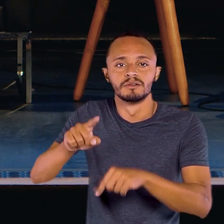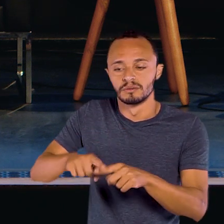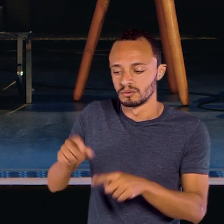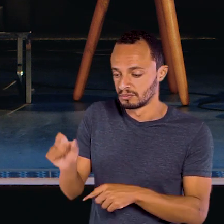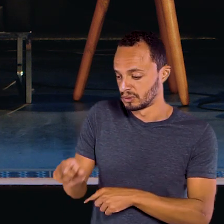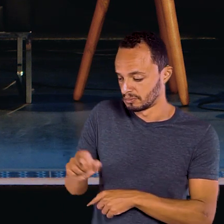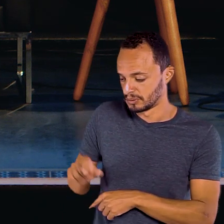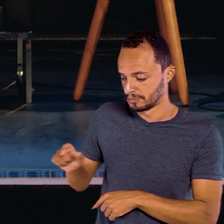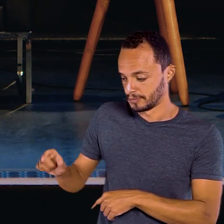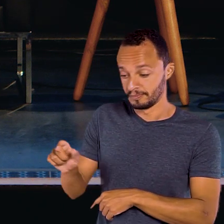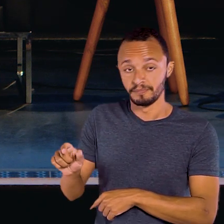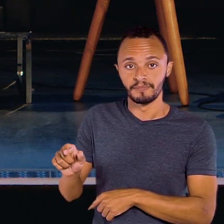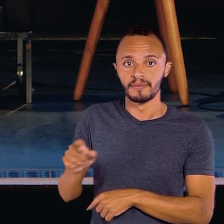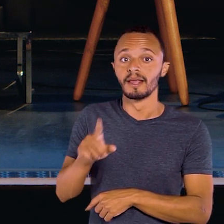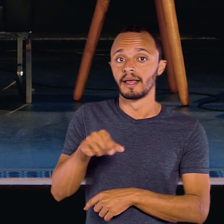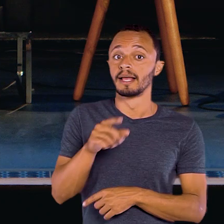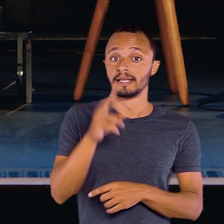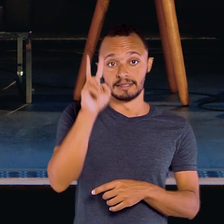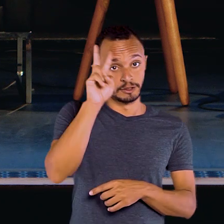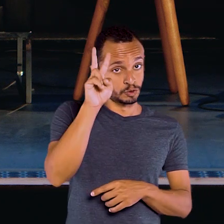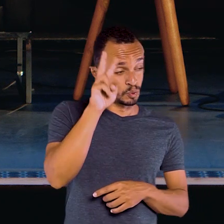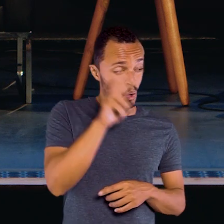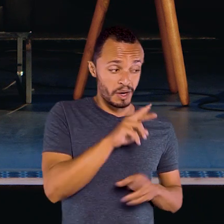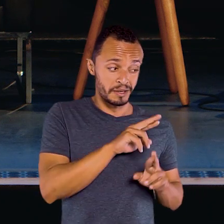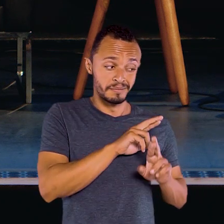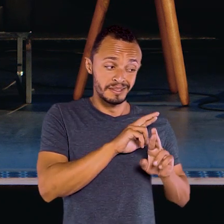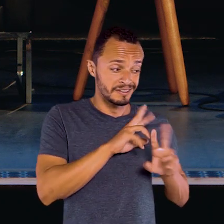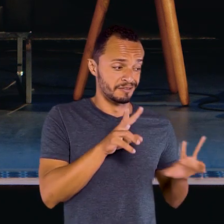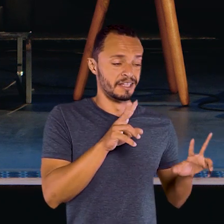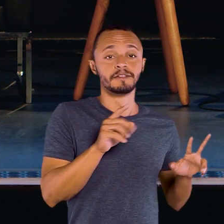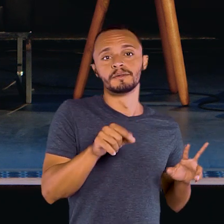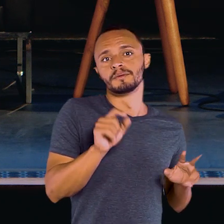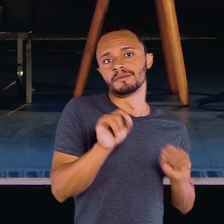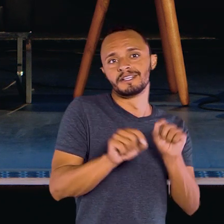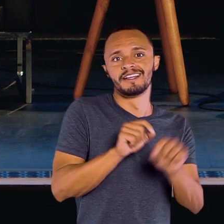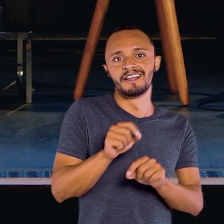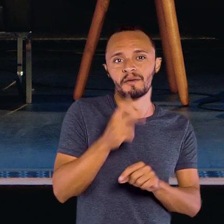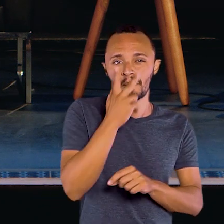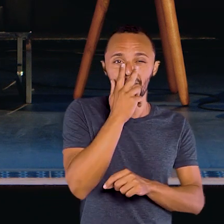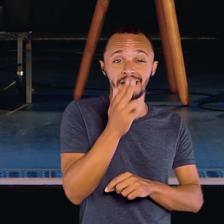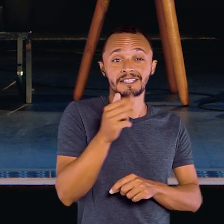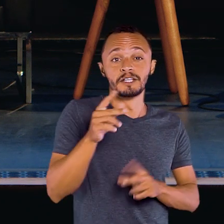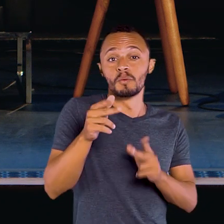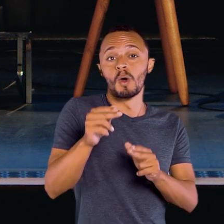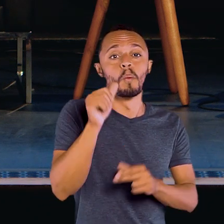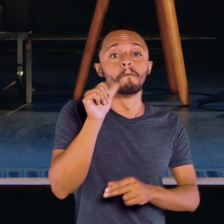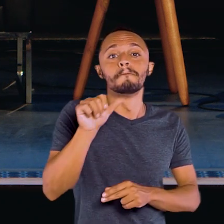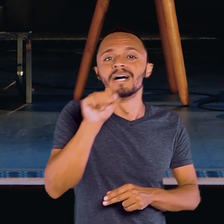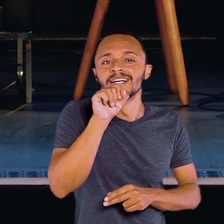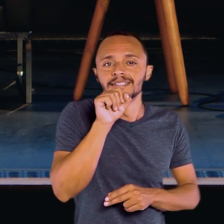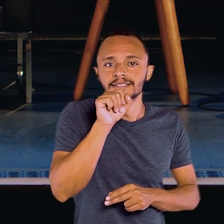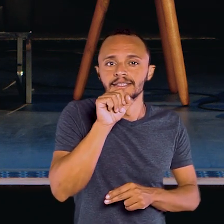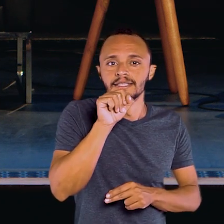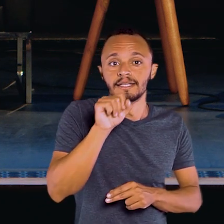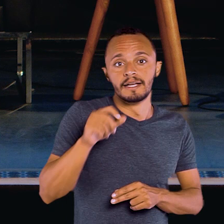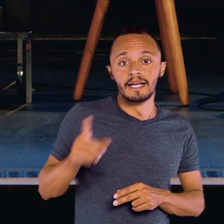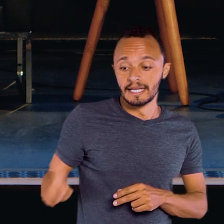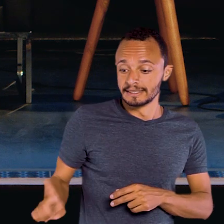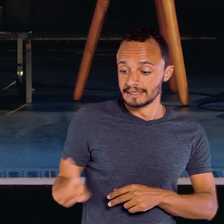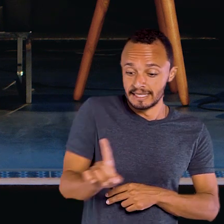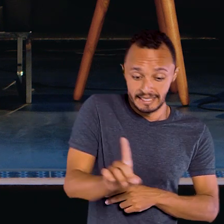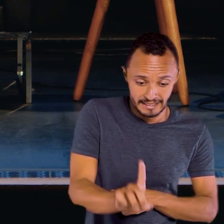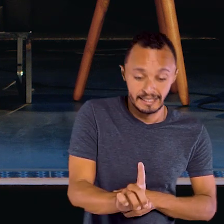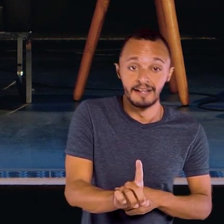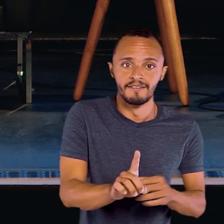diferente da mãe, né? Quer dizer, a mãe já é uma adulta, né? E ela vai crescer no ambiente de um quarto, de uma casa,